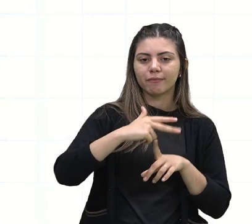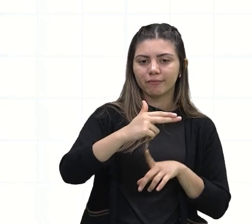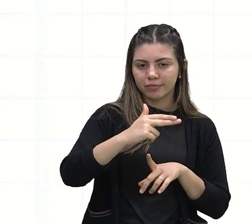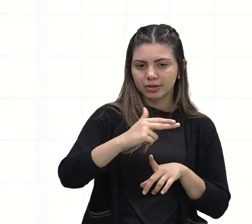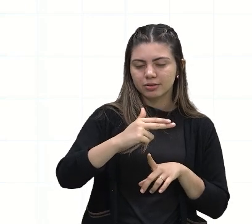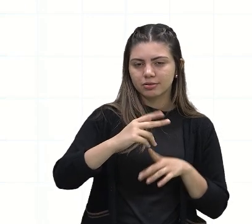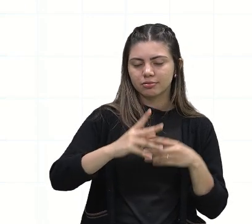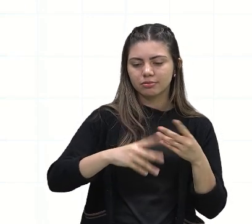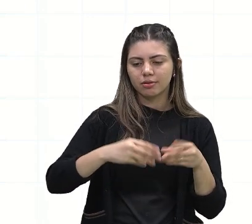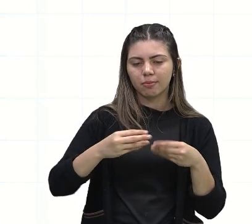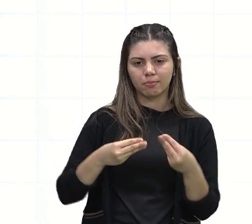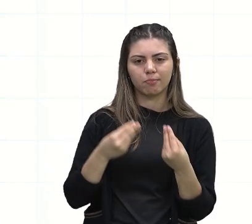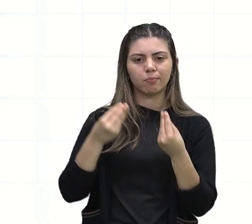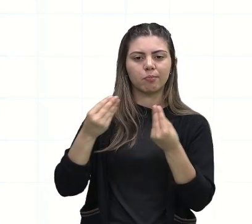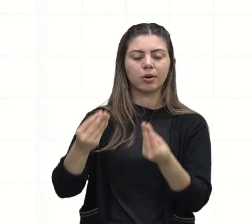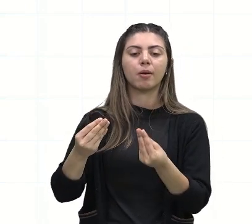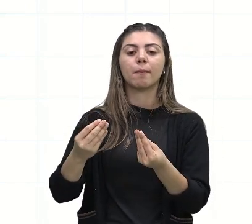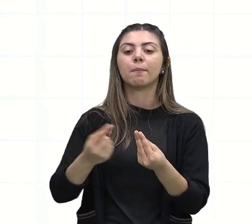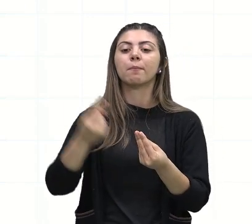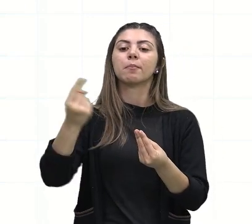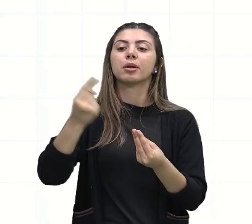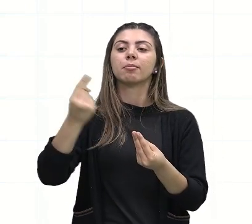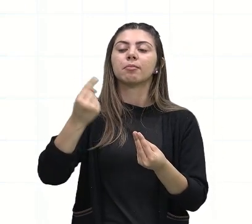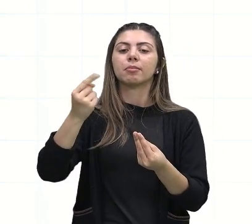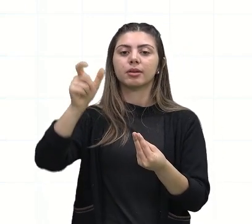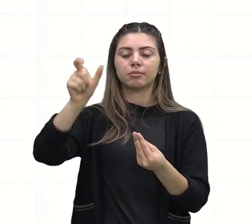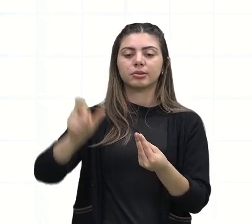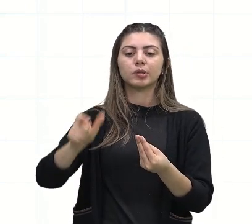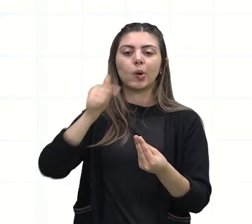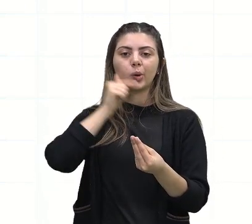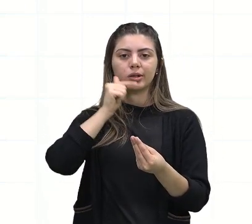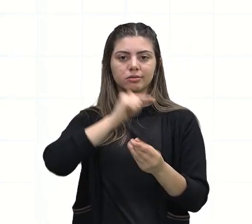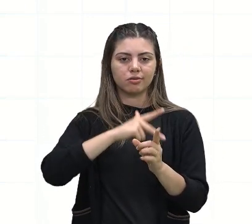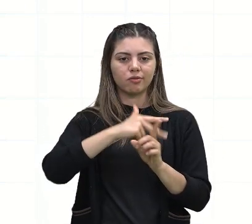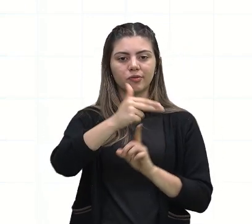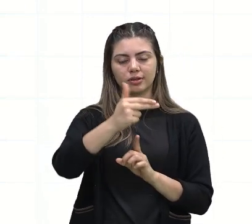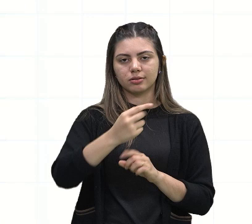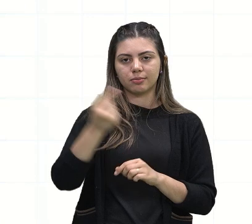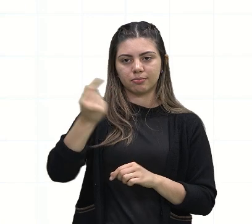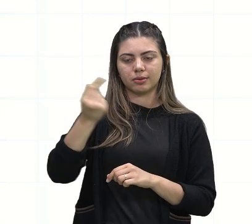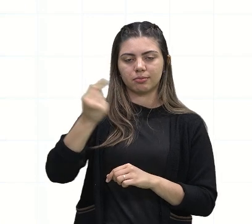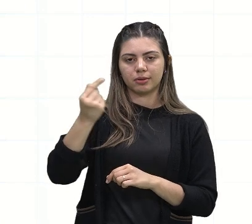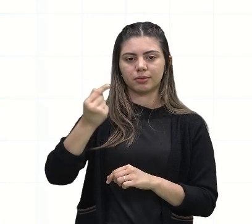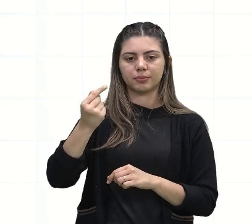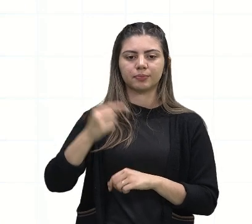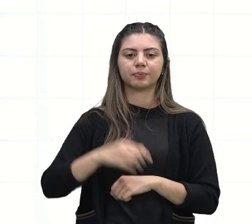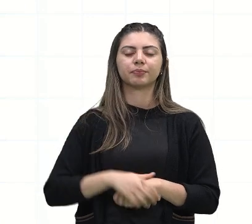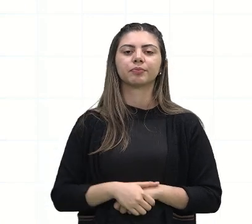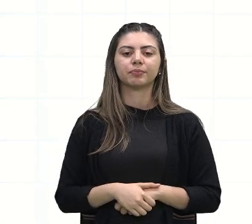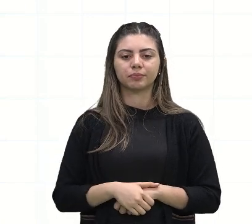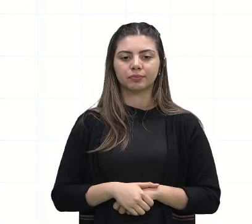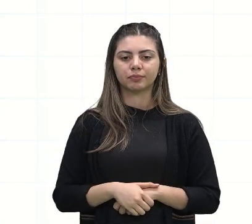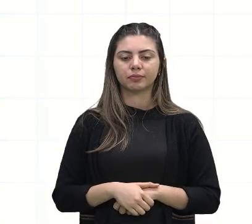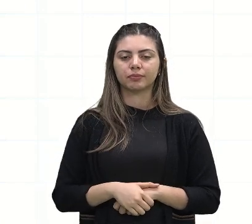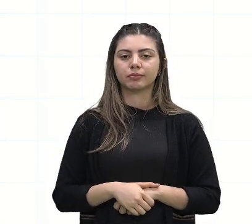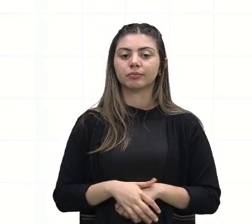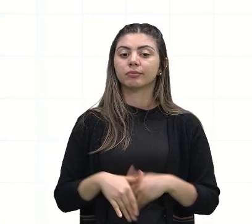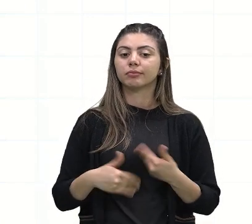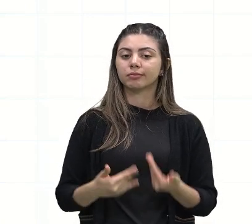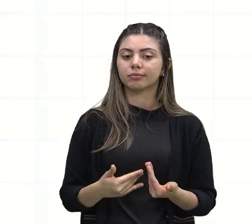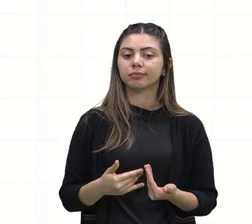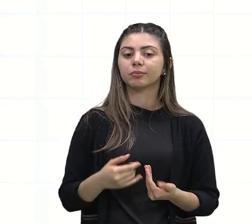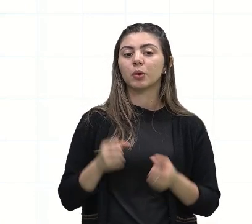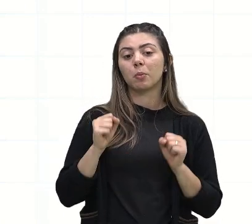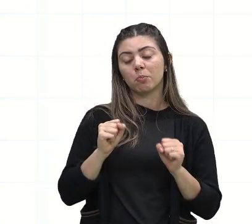premiações, então, a pessoa lá que ganhou o prêmio, ele ganhou em primeiro lugar, né? A gente pode